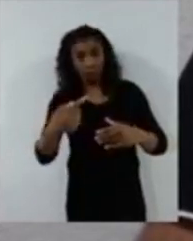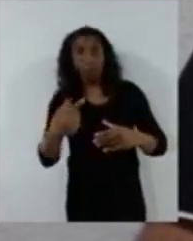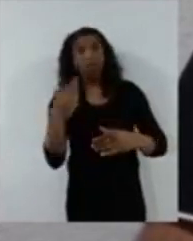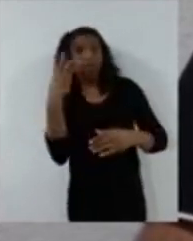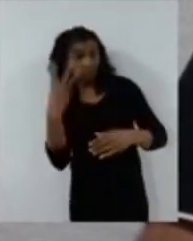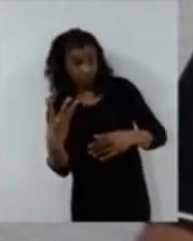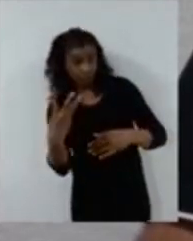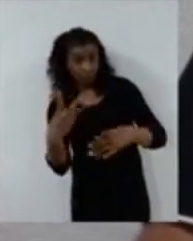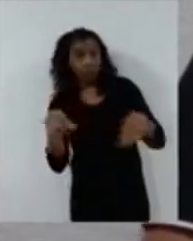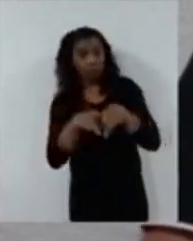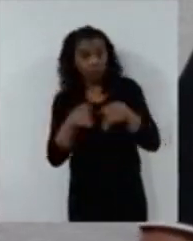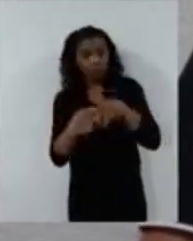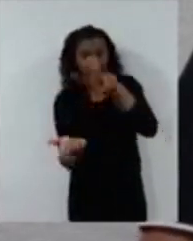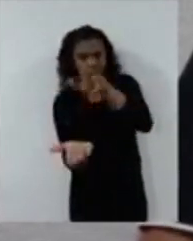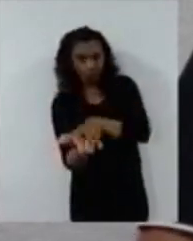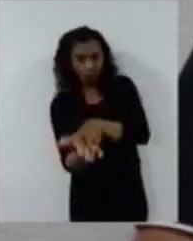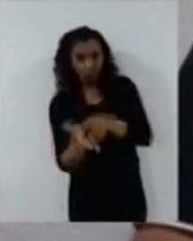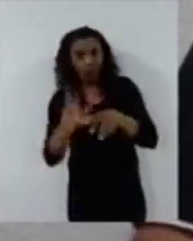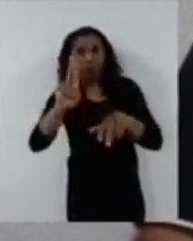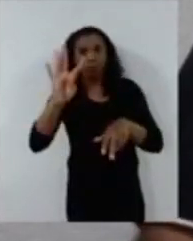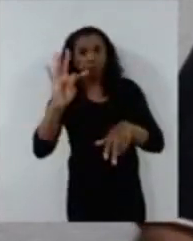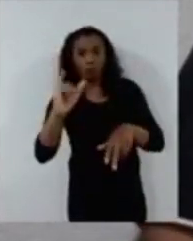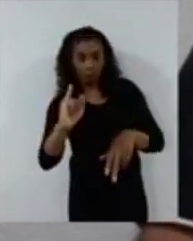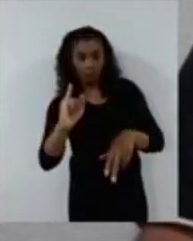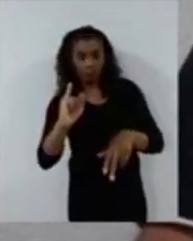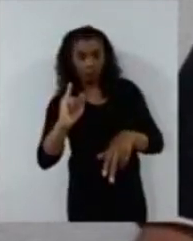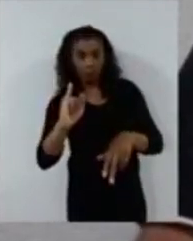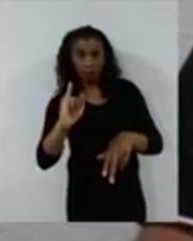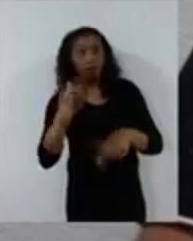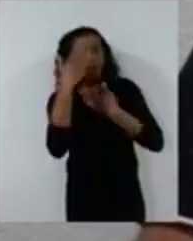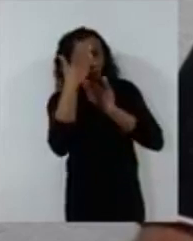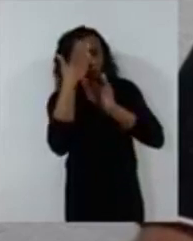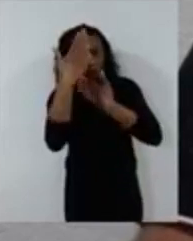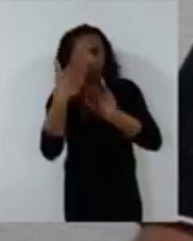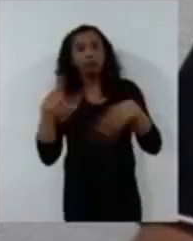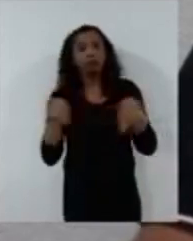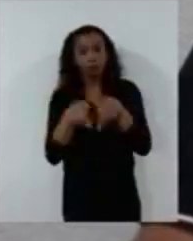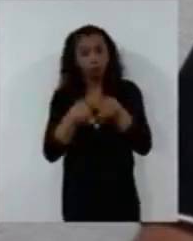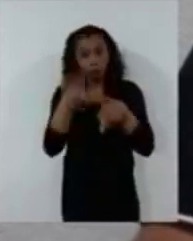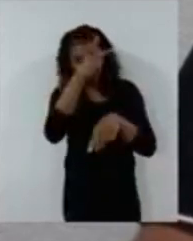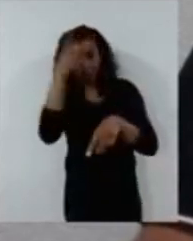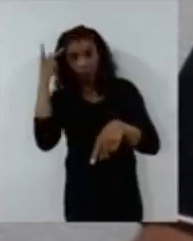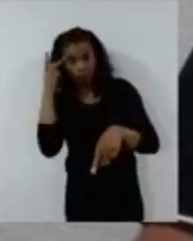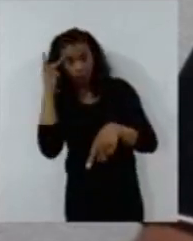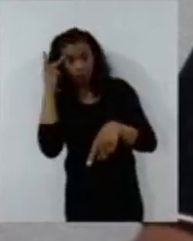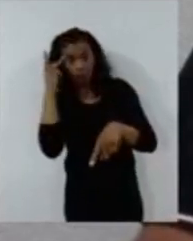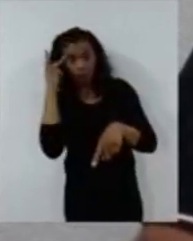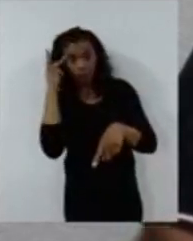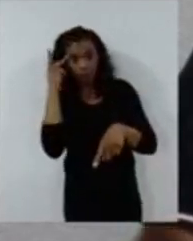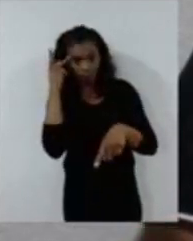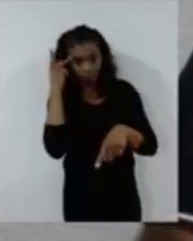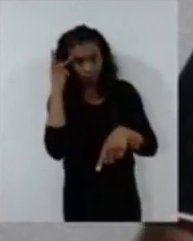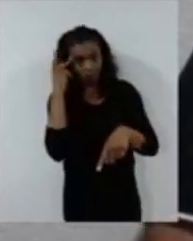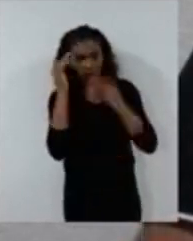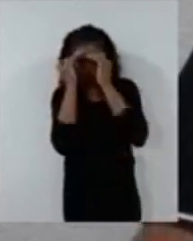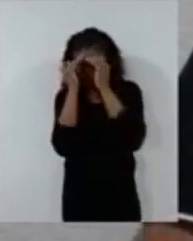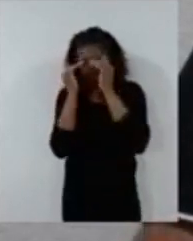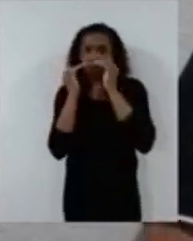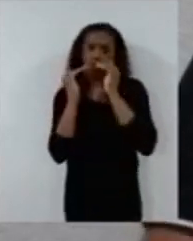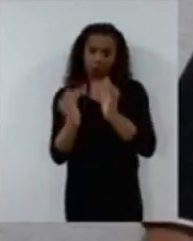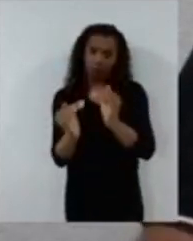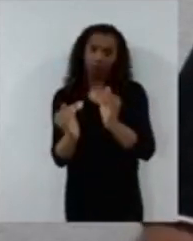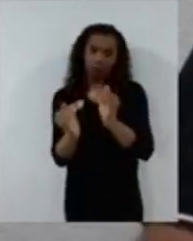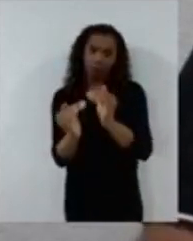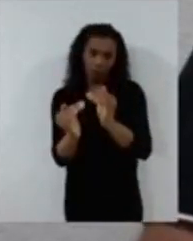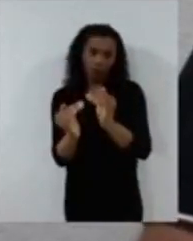Reitero o meu agradecimento àqueles que nos ouvem e que tomam medidas diferentes das